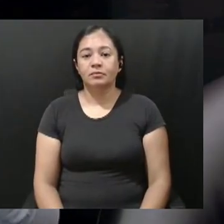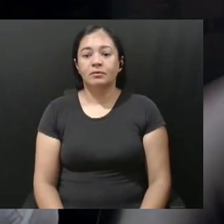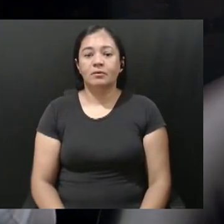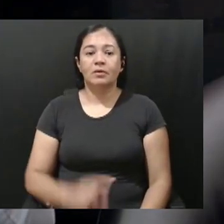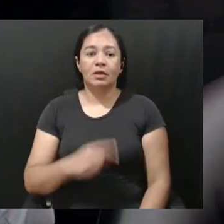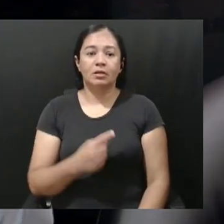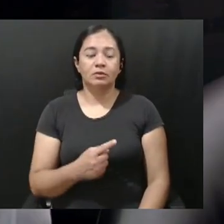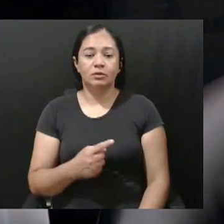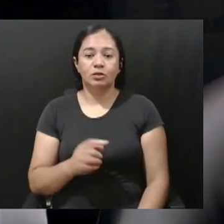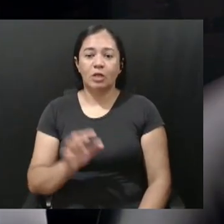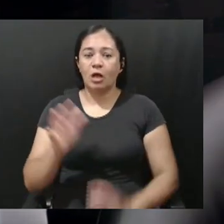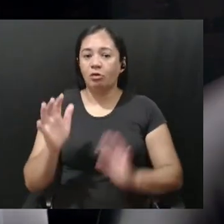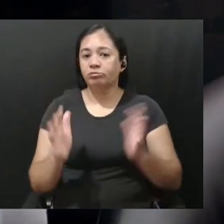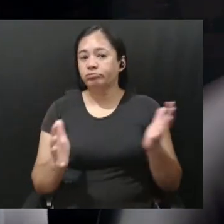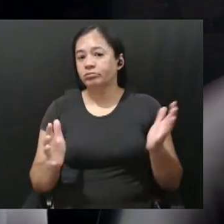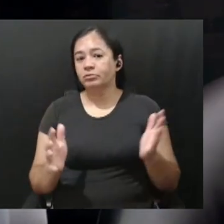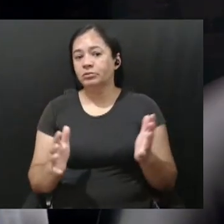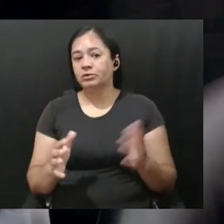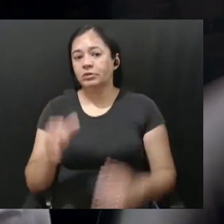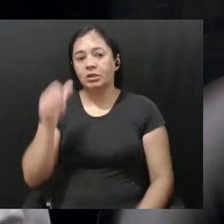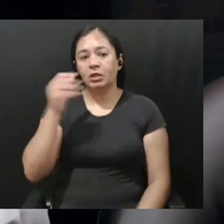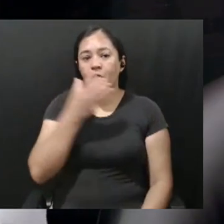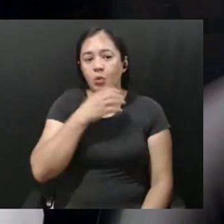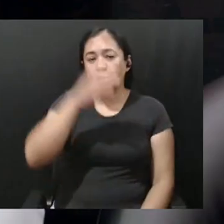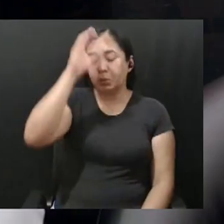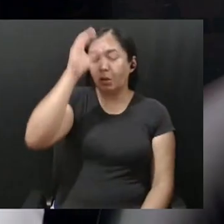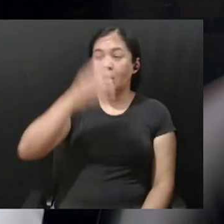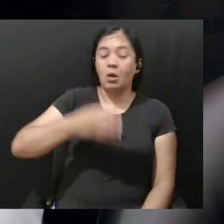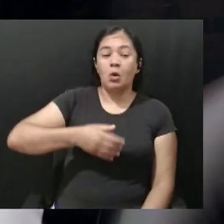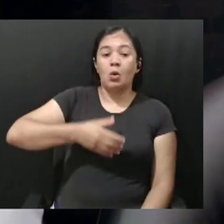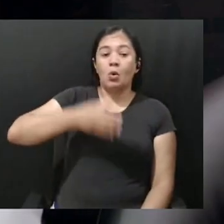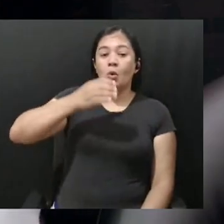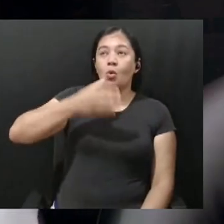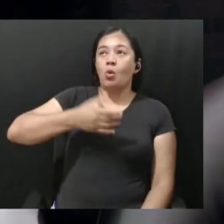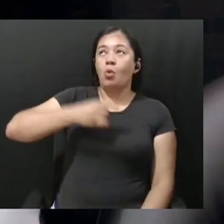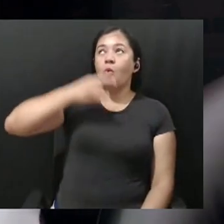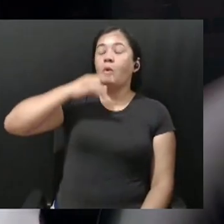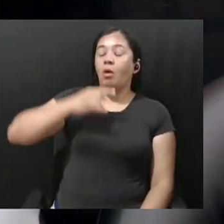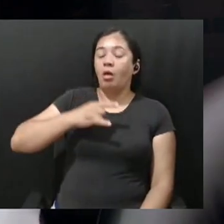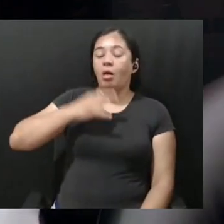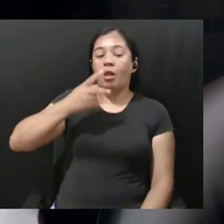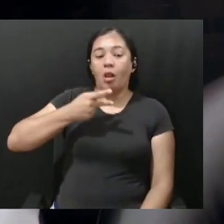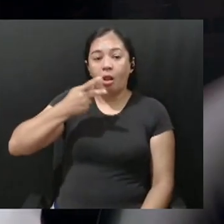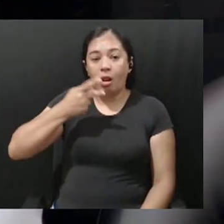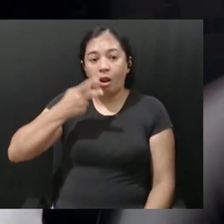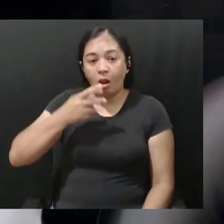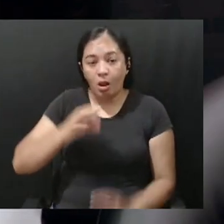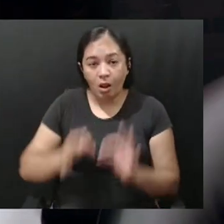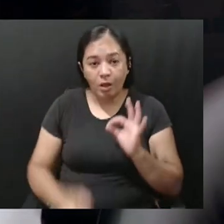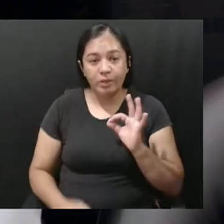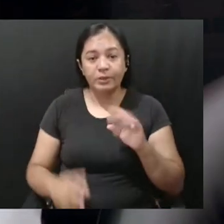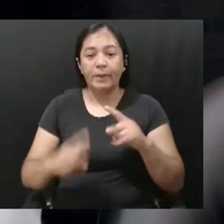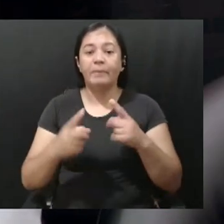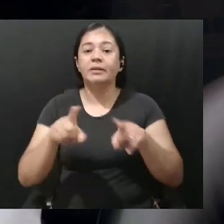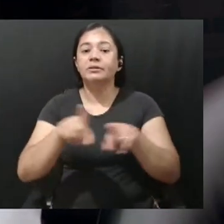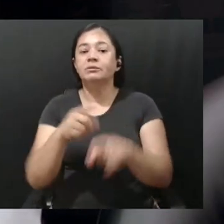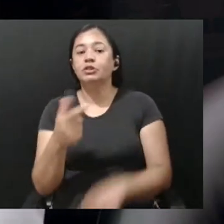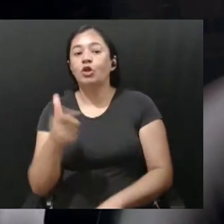tio que bebe demais e fala Aham. muito, né, assim, o que Sim. acontece, né. Mas também tem um caso que é um pouco mais complicado, que